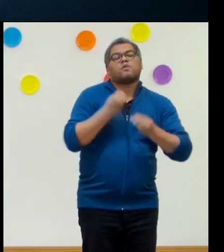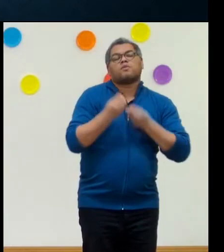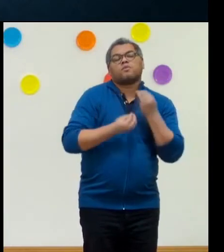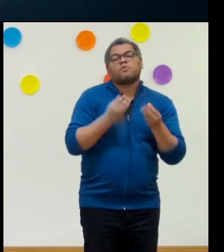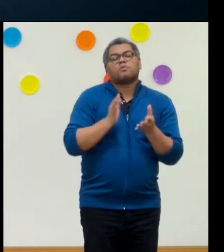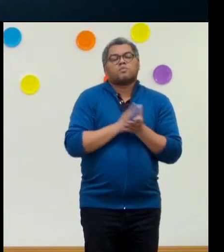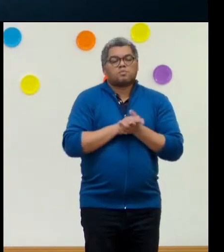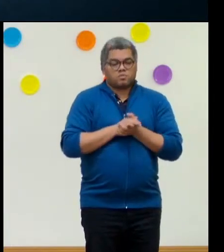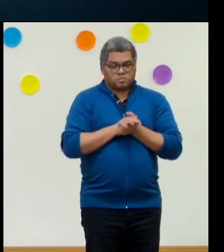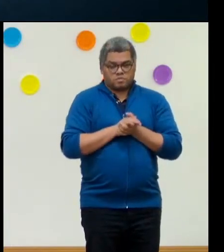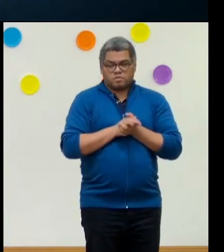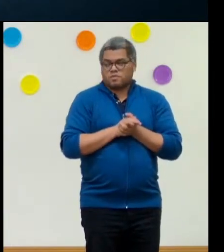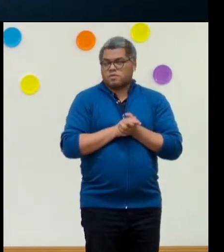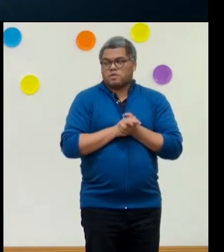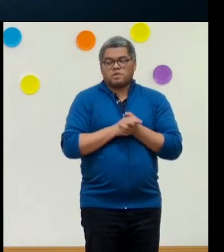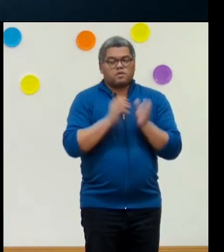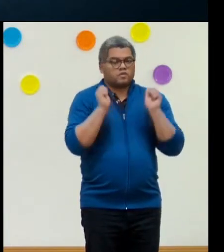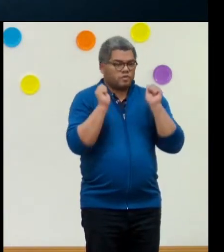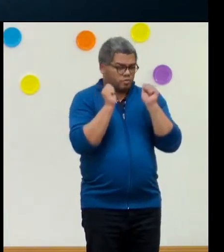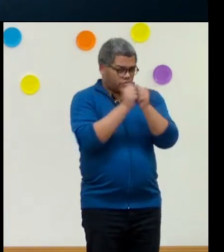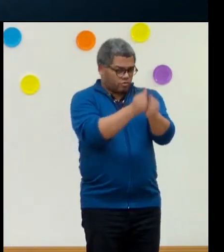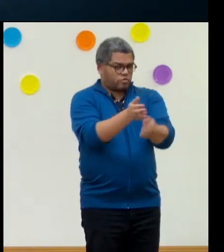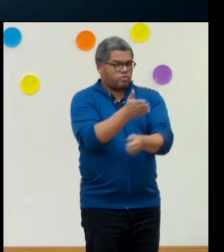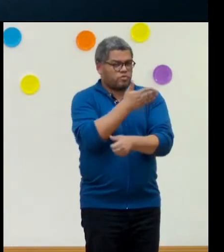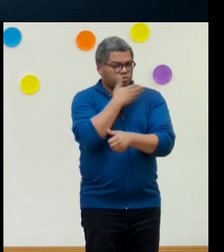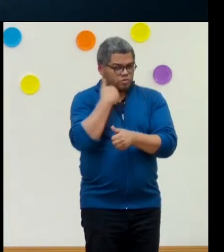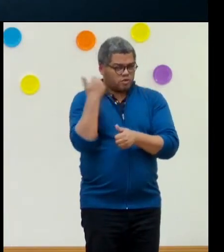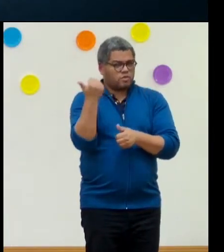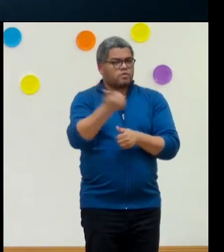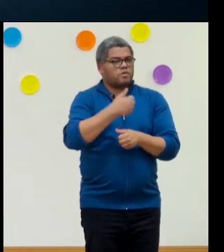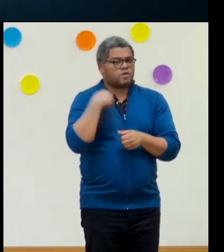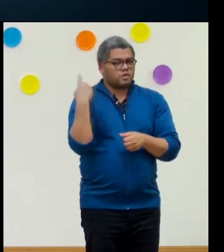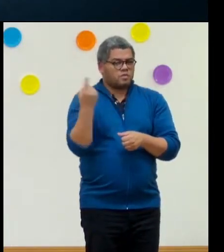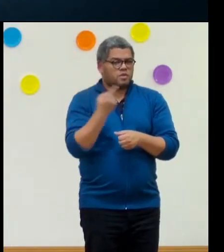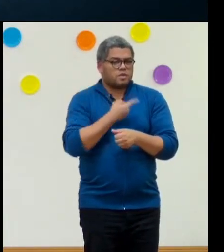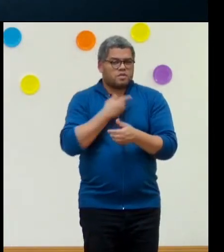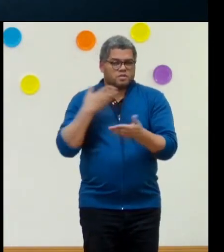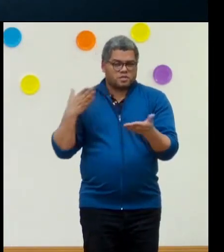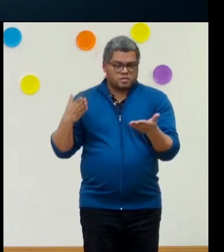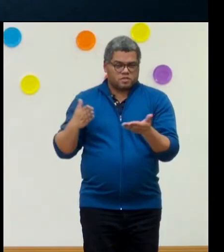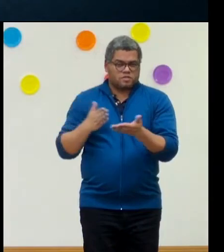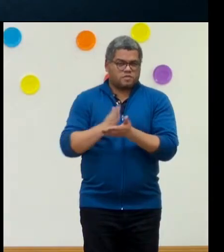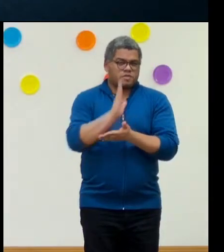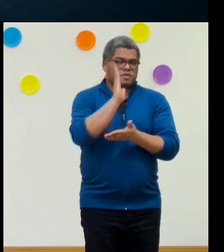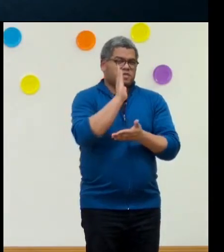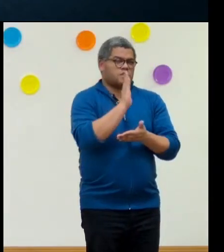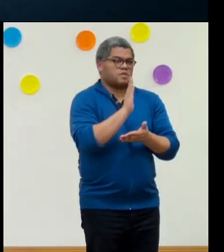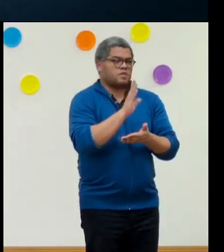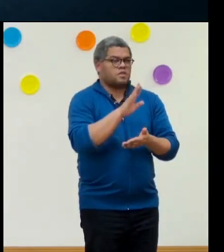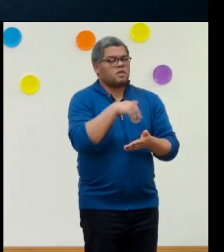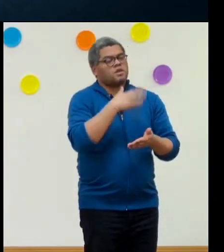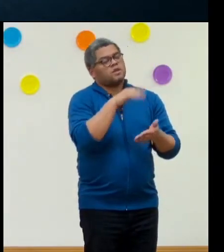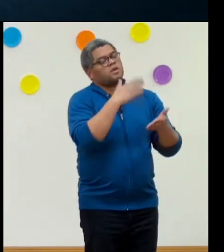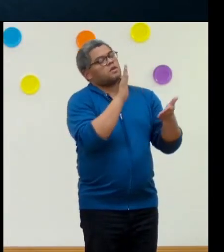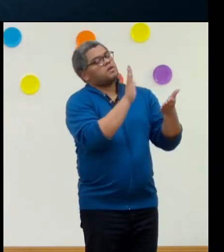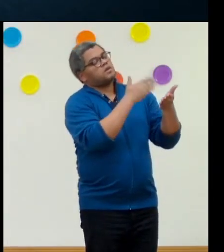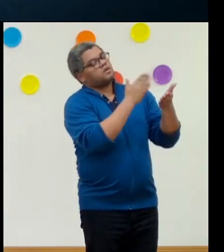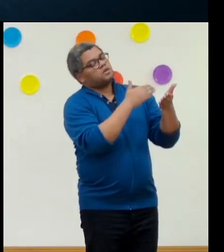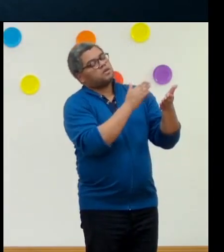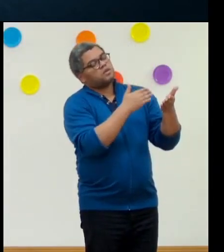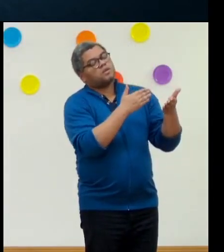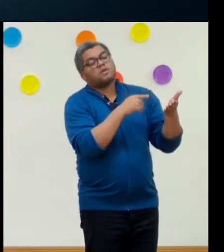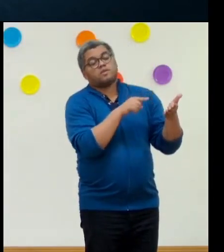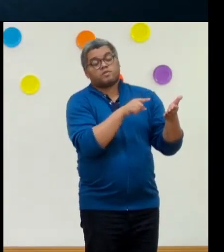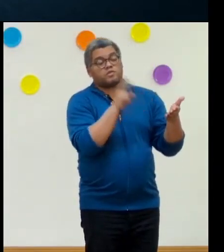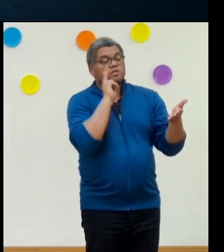vamos junto tentar melhorar isso para a gente vencer, para quando passar aquele exemplar exímio do sexo feminino na sua frente,